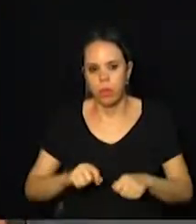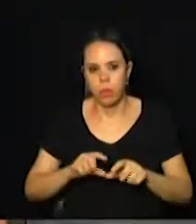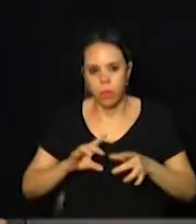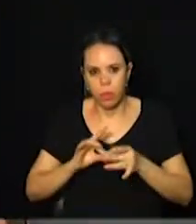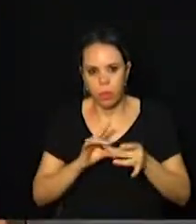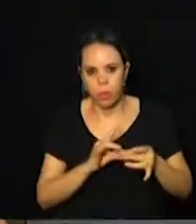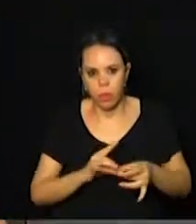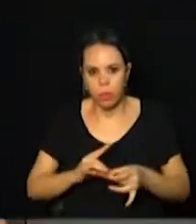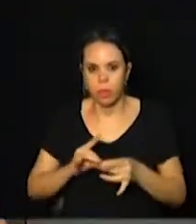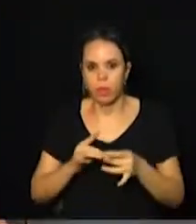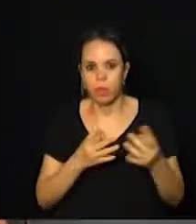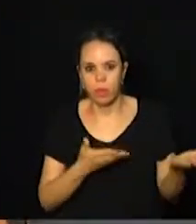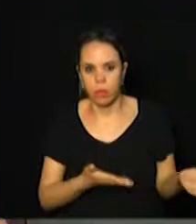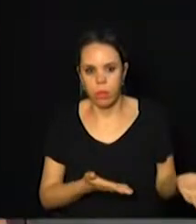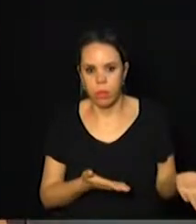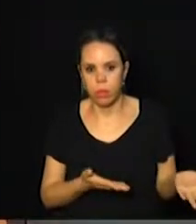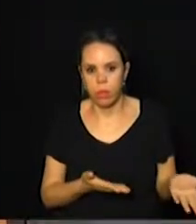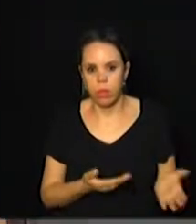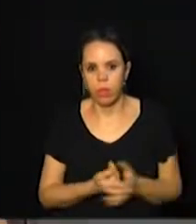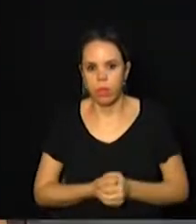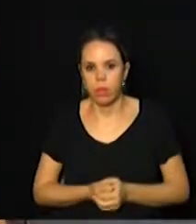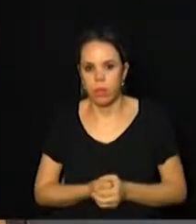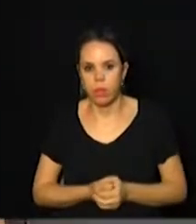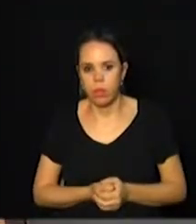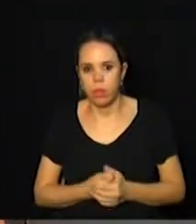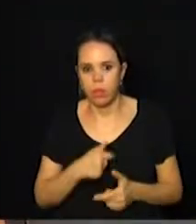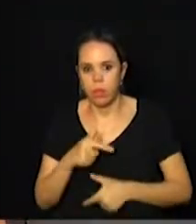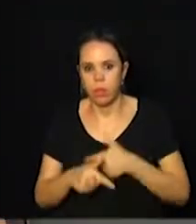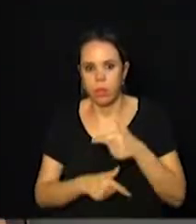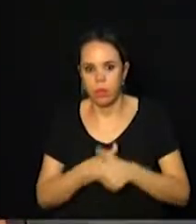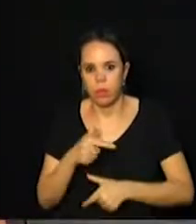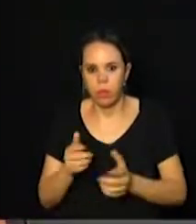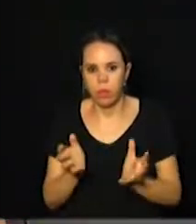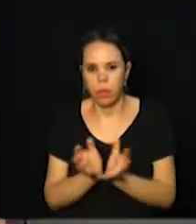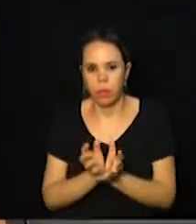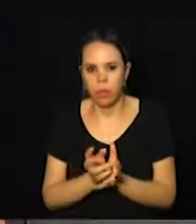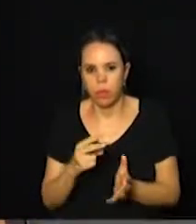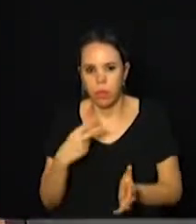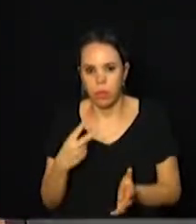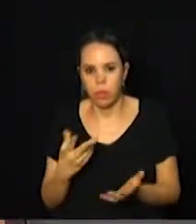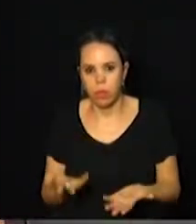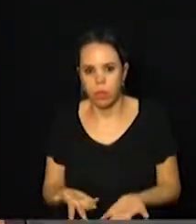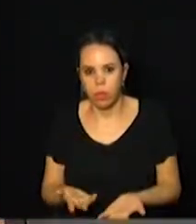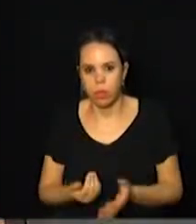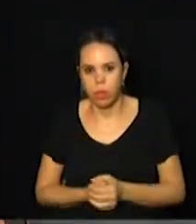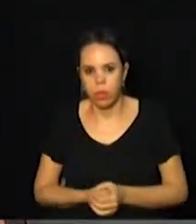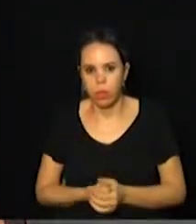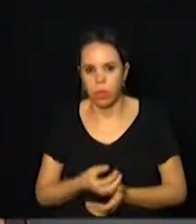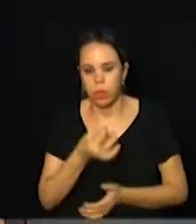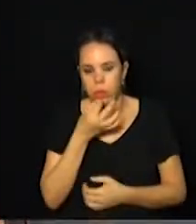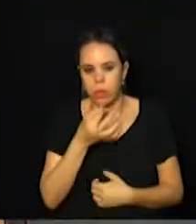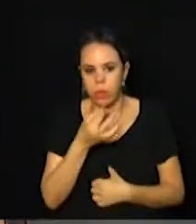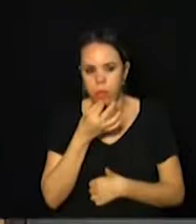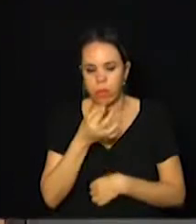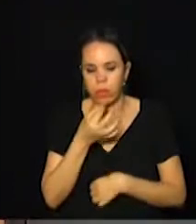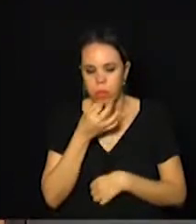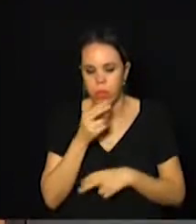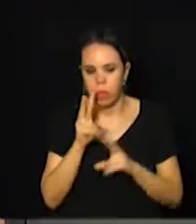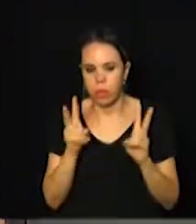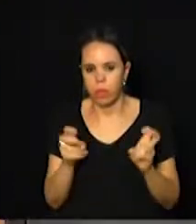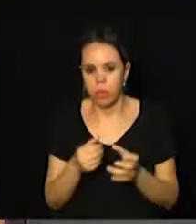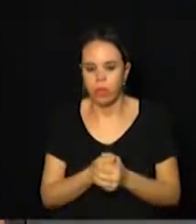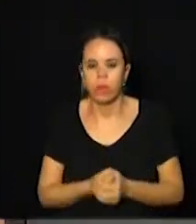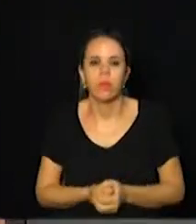fortalecer e essa essa o trabalho dessa frente parlamentar inclusive as sugestões que dizem respeito